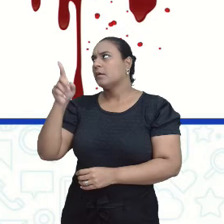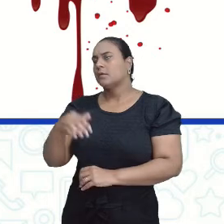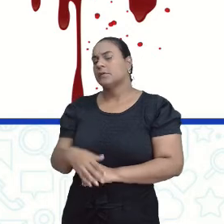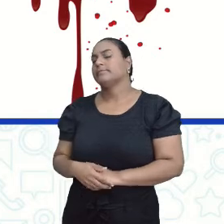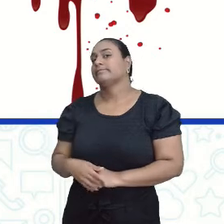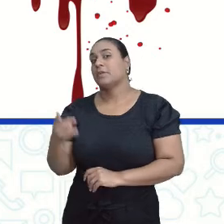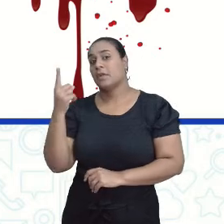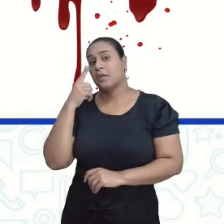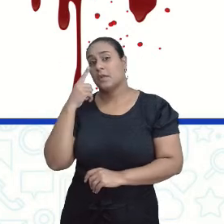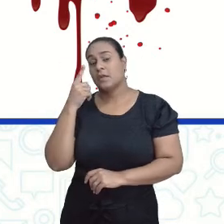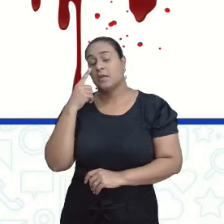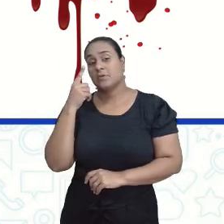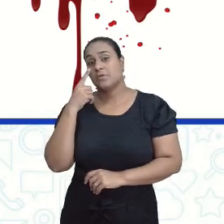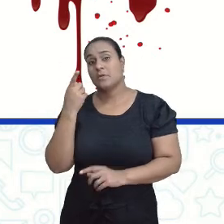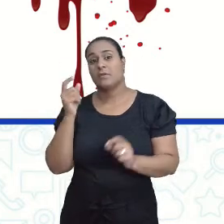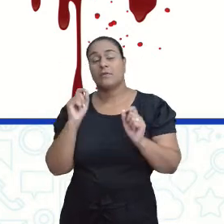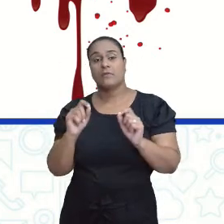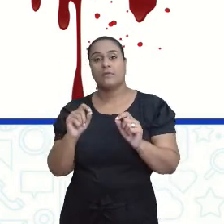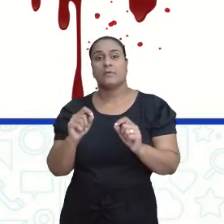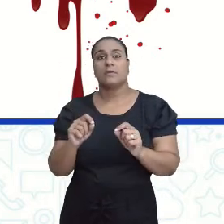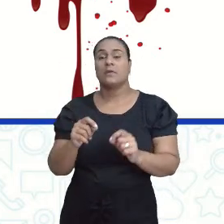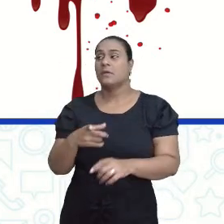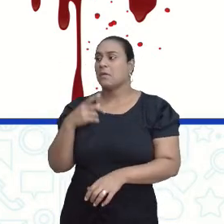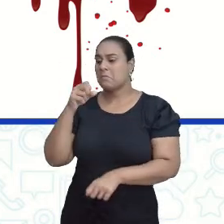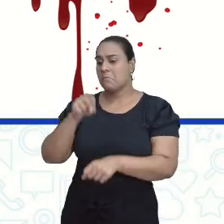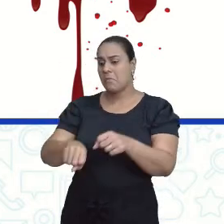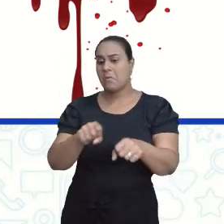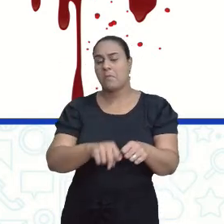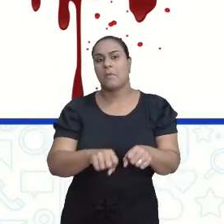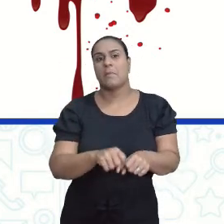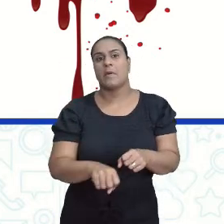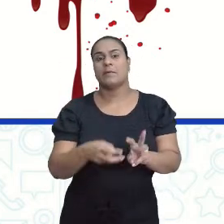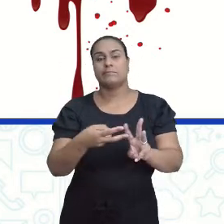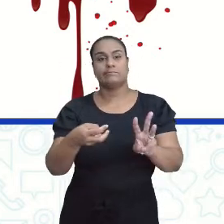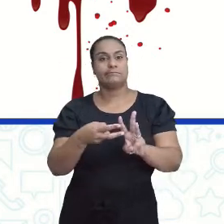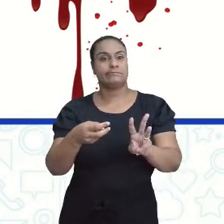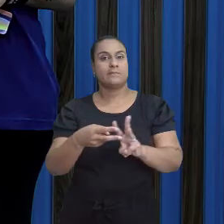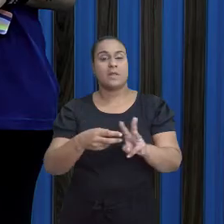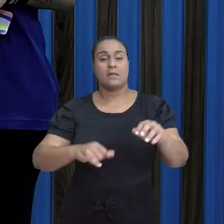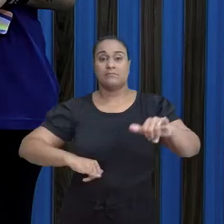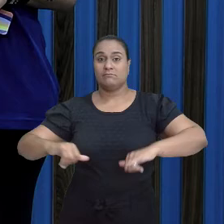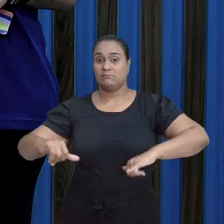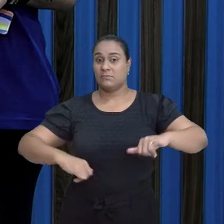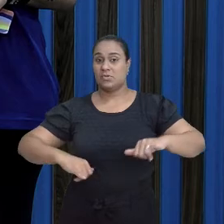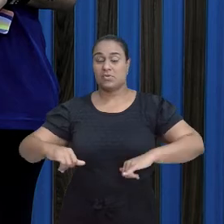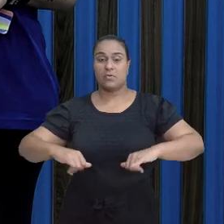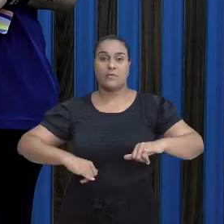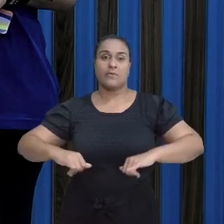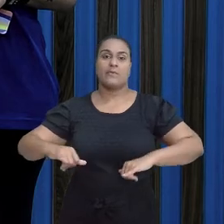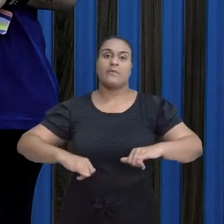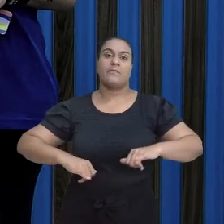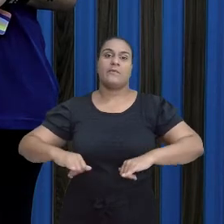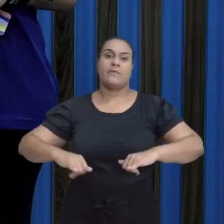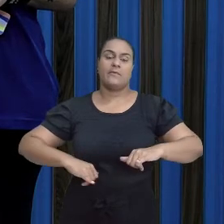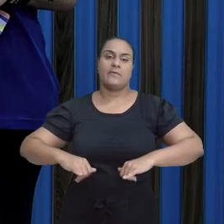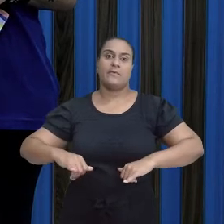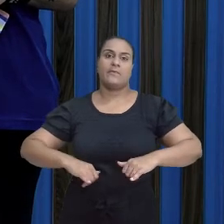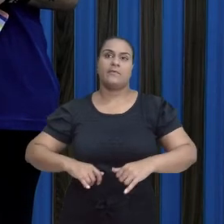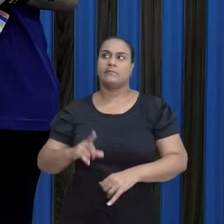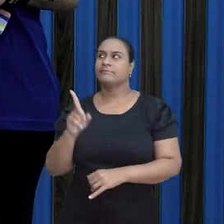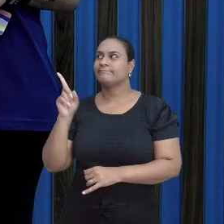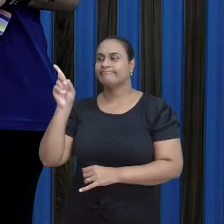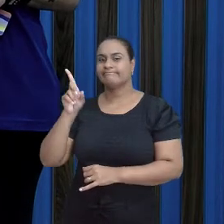vez mais crescendo, como a gente está falando aqui, e os indígenas acabam sofrendo com essa